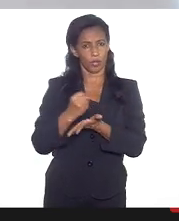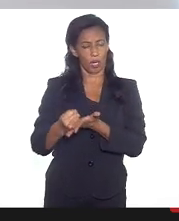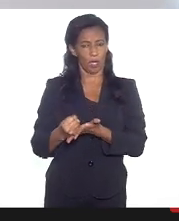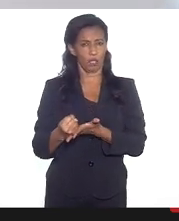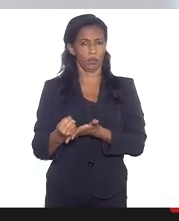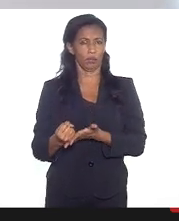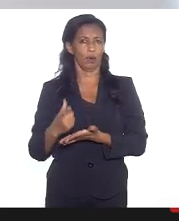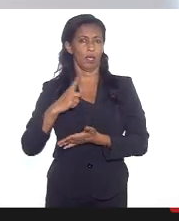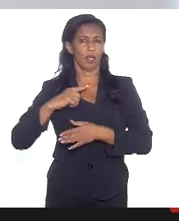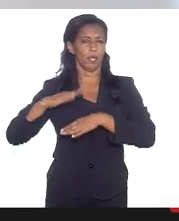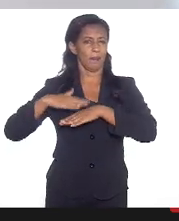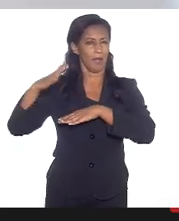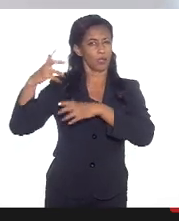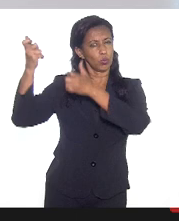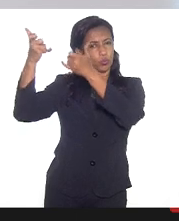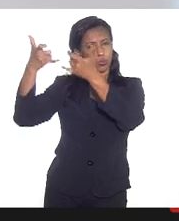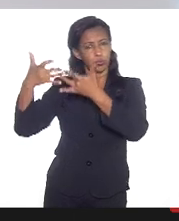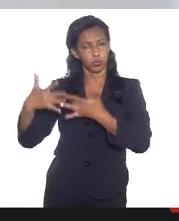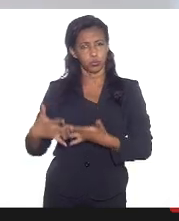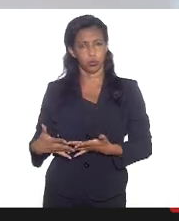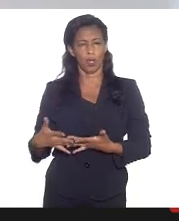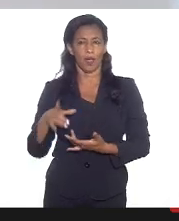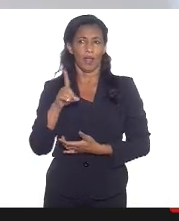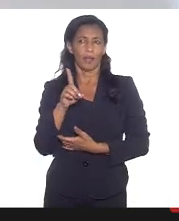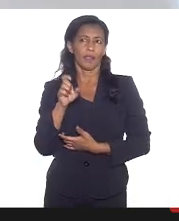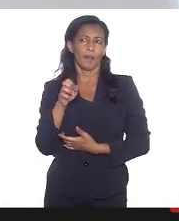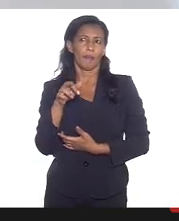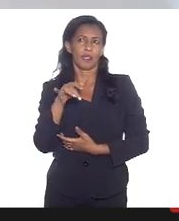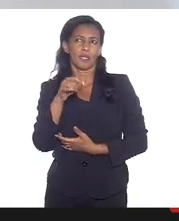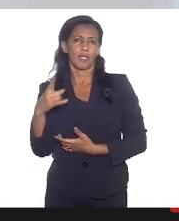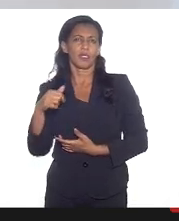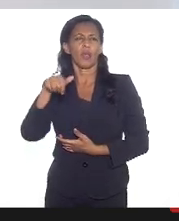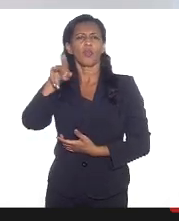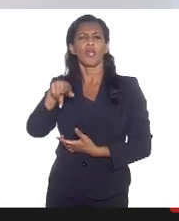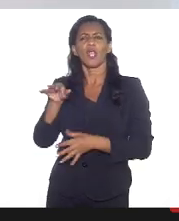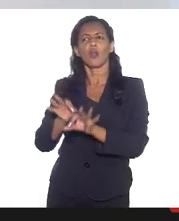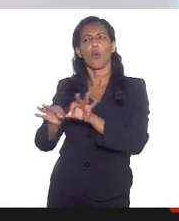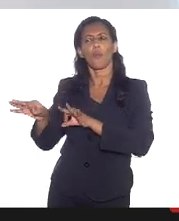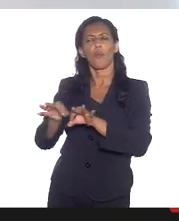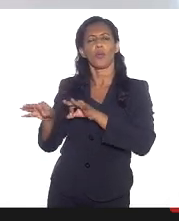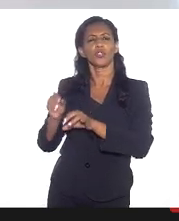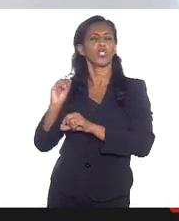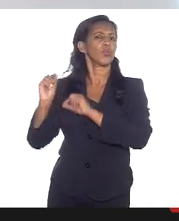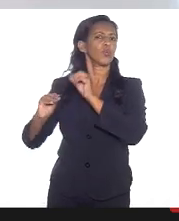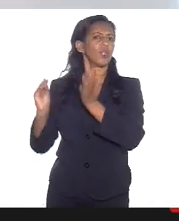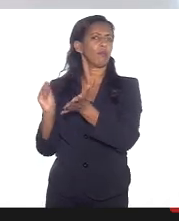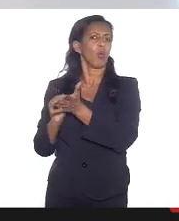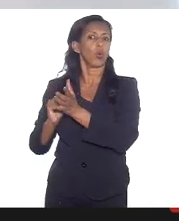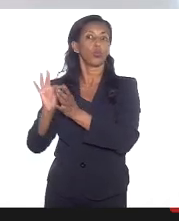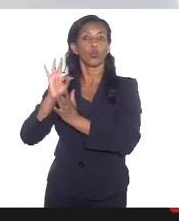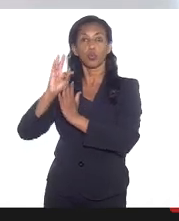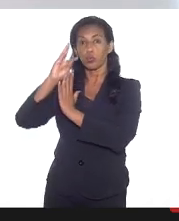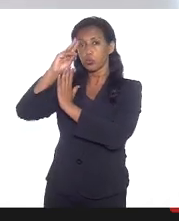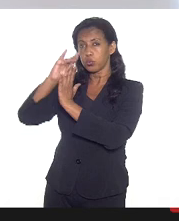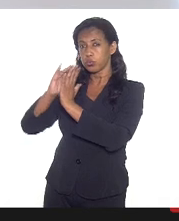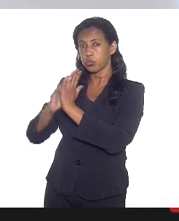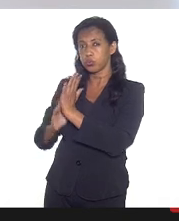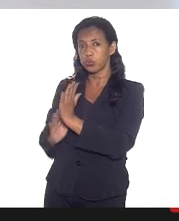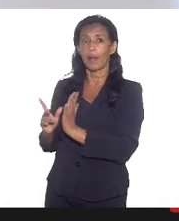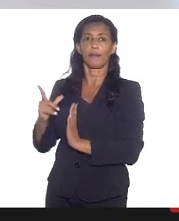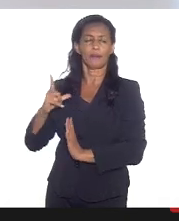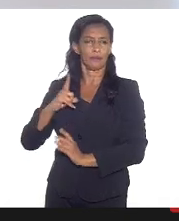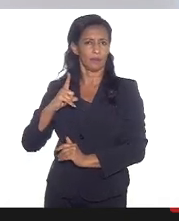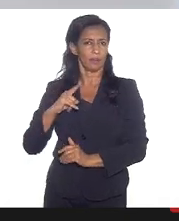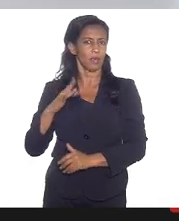a gente ter mais detalhado a depreciação, que bem está ali dentro, que projeto foi colocado. Isso sim, acho que vai